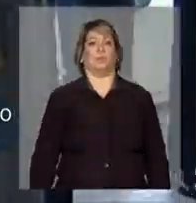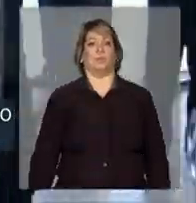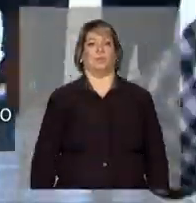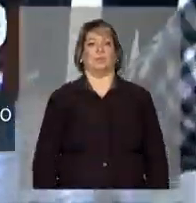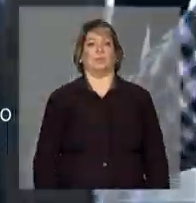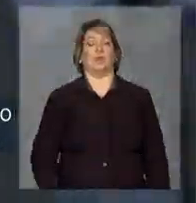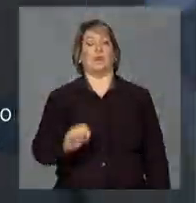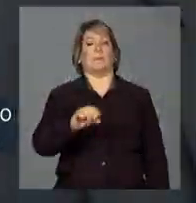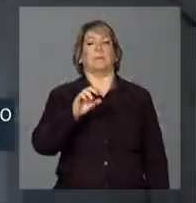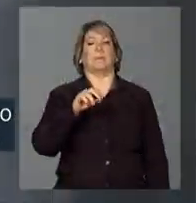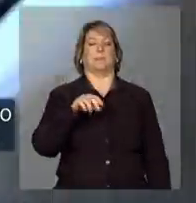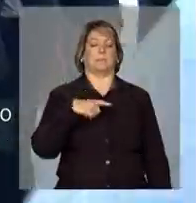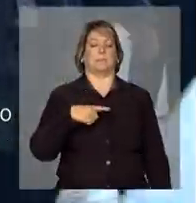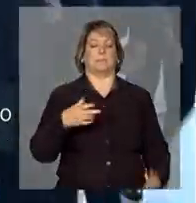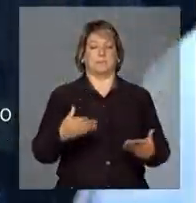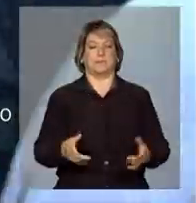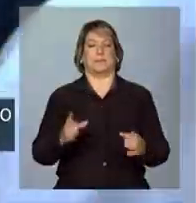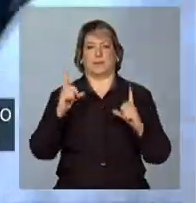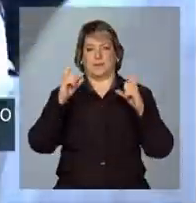Antônio Carlos Magalhães Neto.